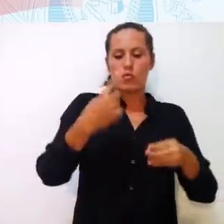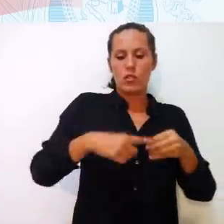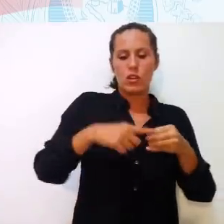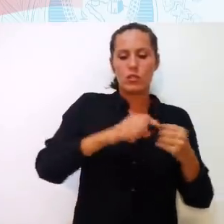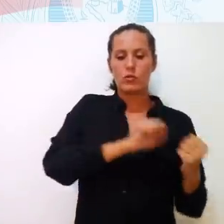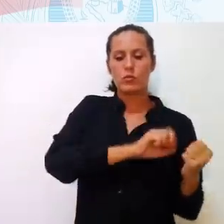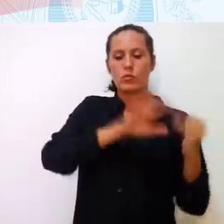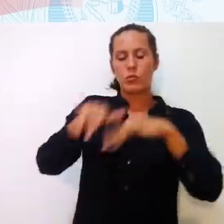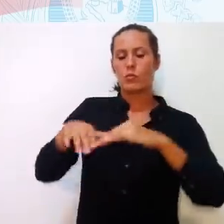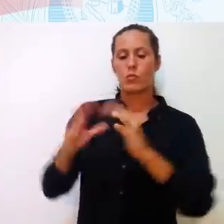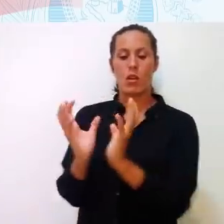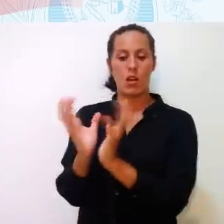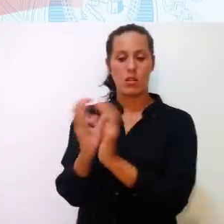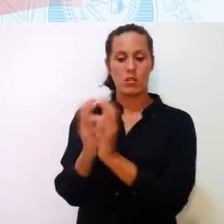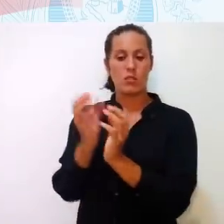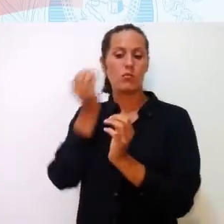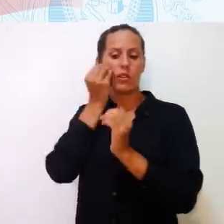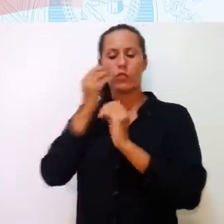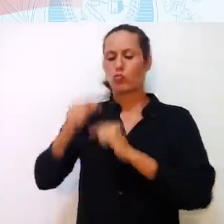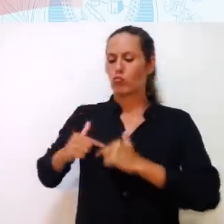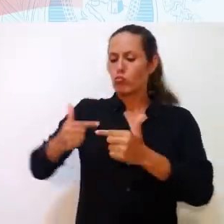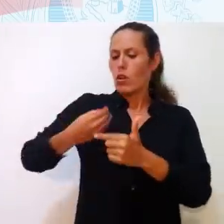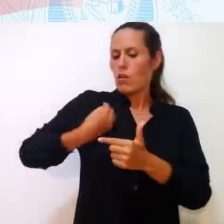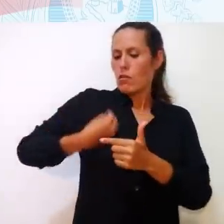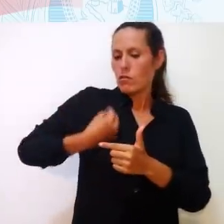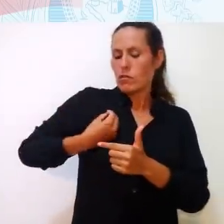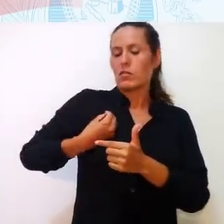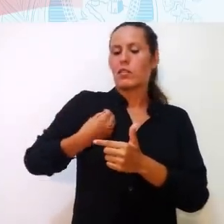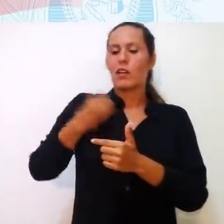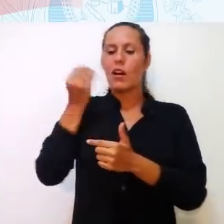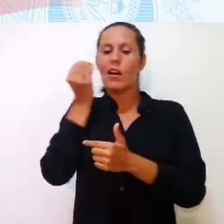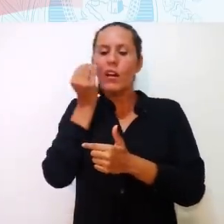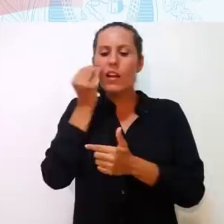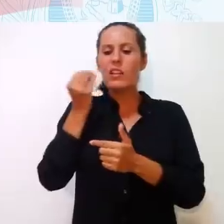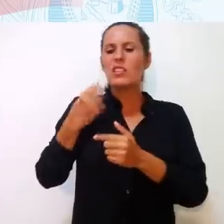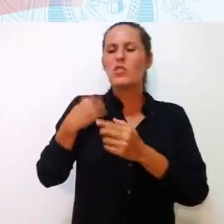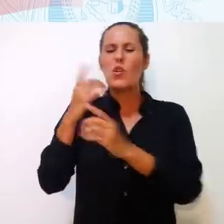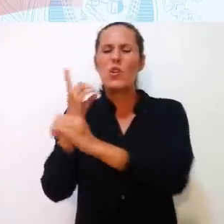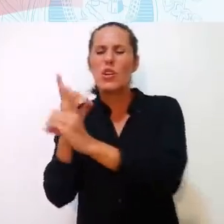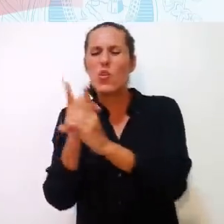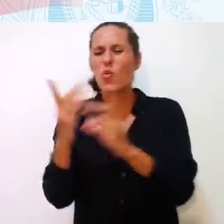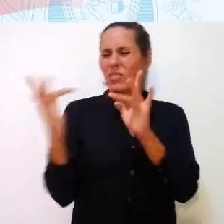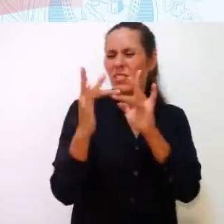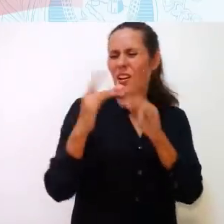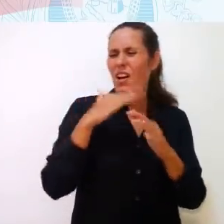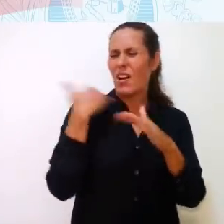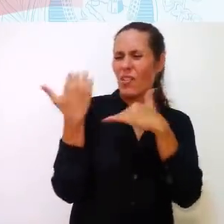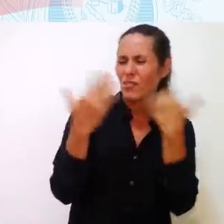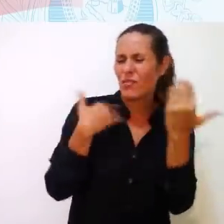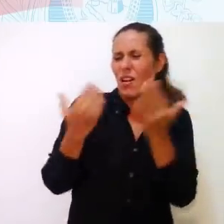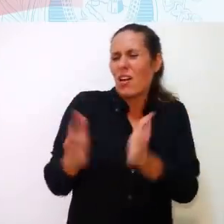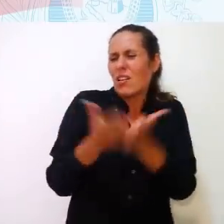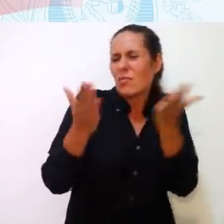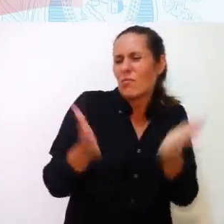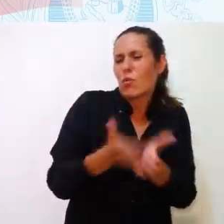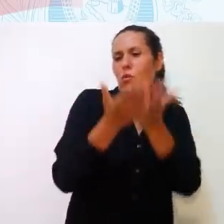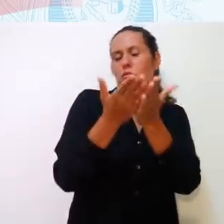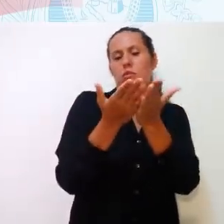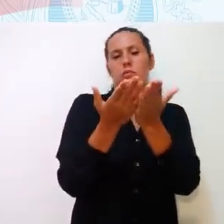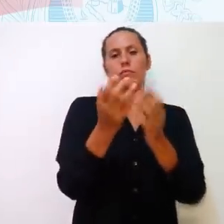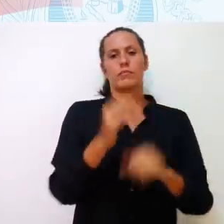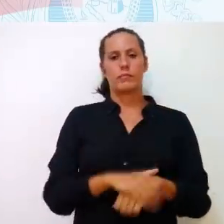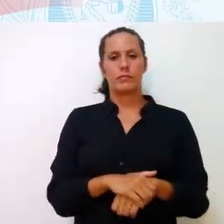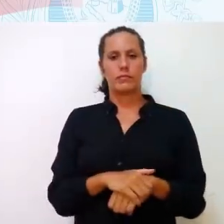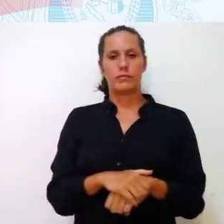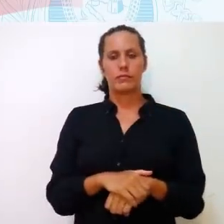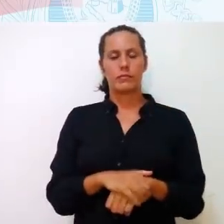sertão para migrar para a cidade grande, Recife, em busca de sobrevivência, encontra pelo caminho apenas miséria e morte dos demais